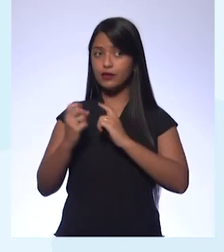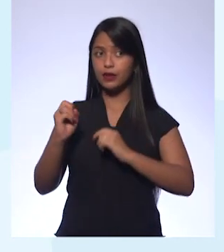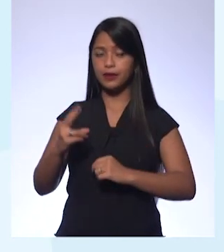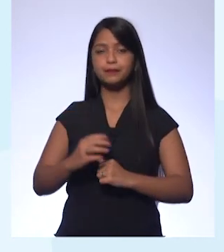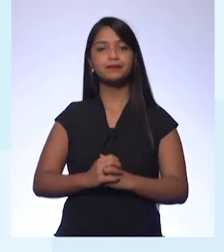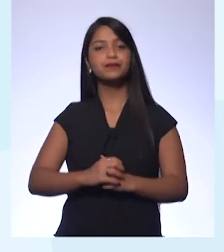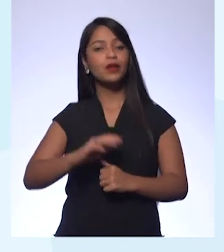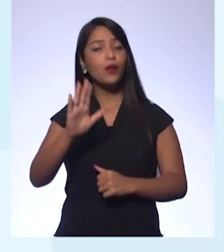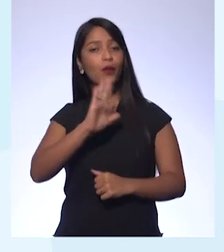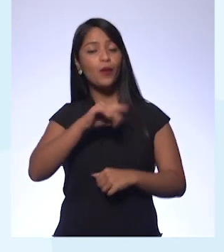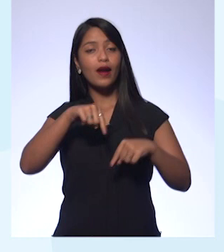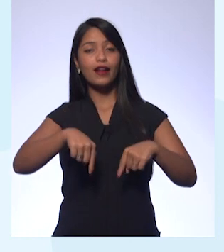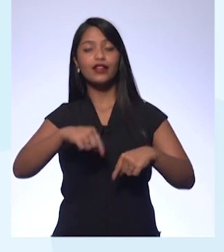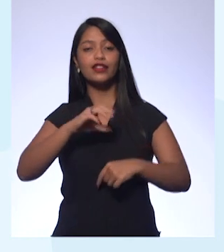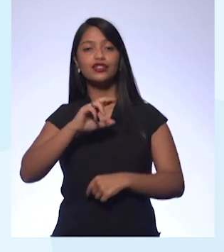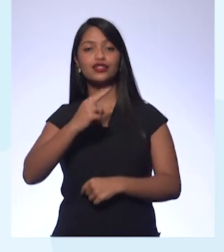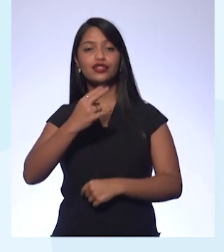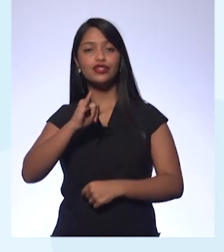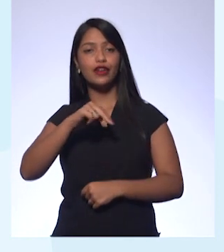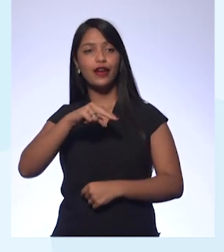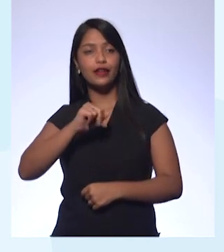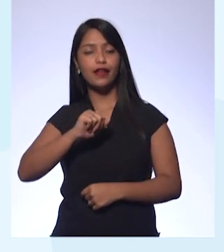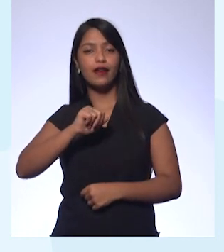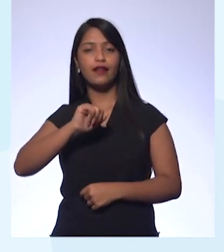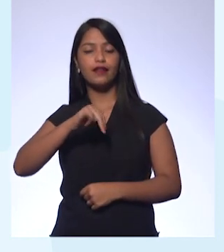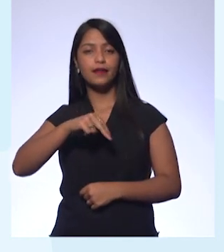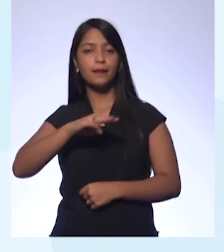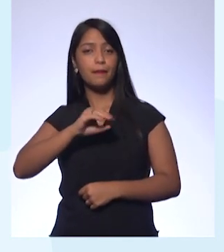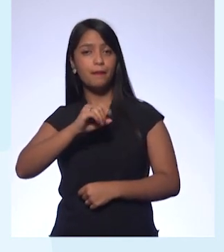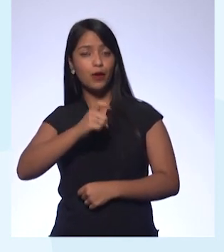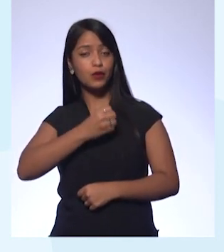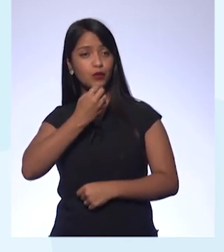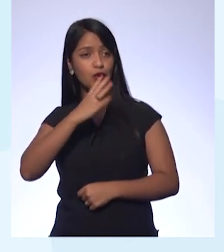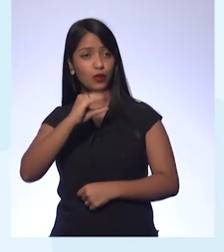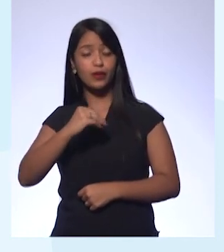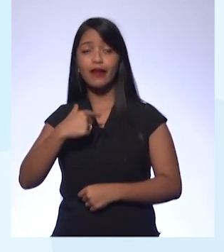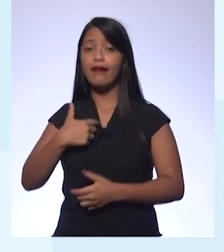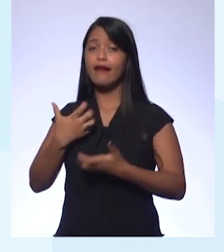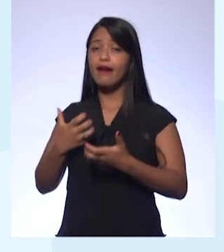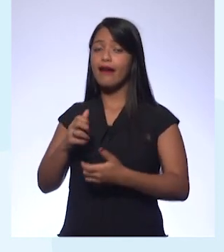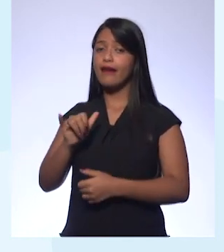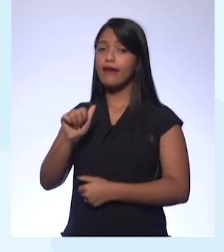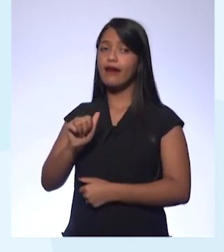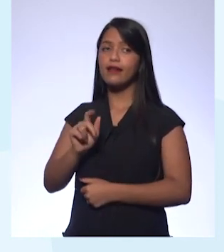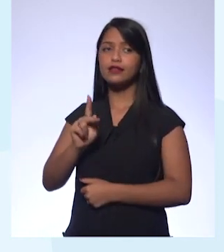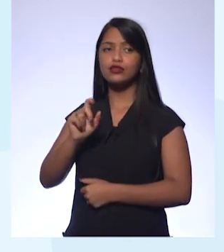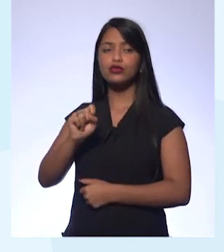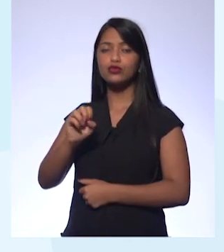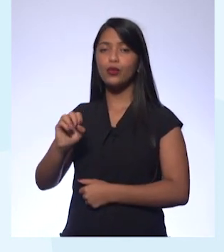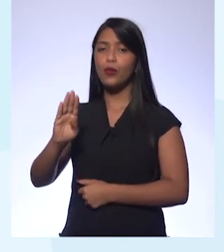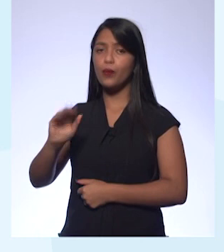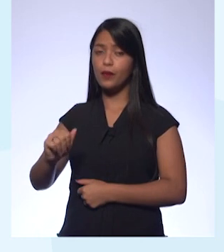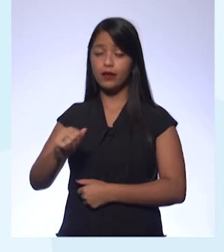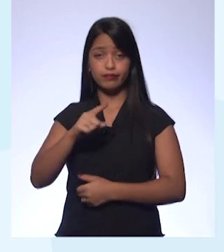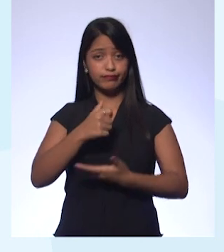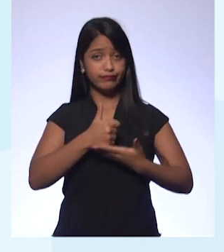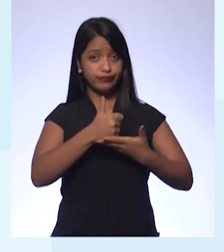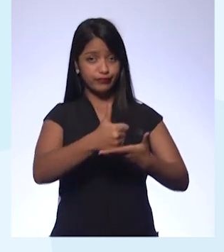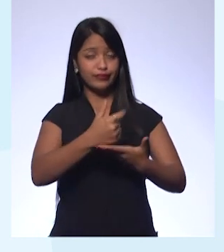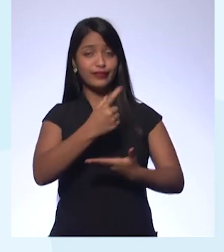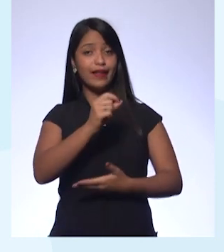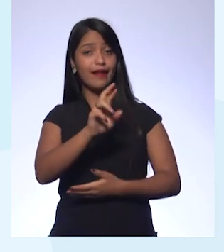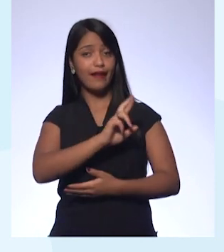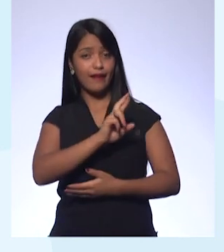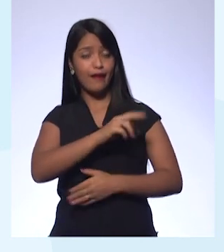boa noite. Eu quero um yakisoba. A taxa de delivery é R$10. Pode passar o endereço de entrega? Ok, anota